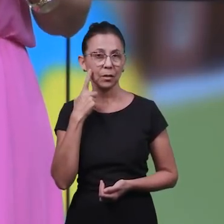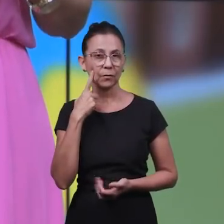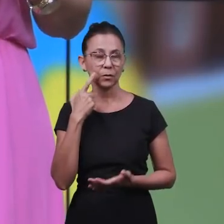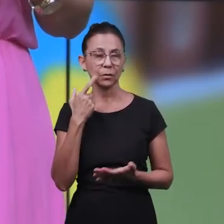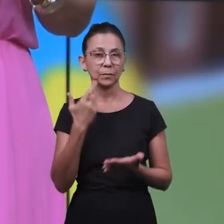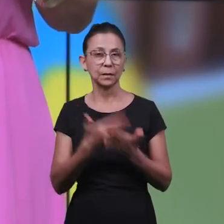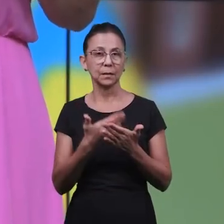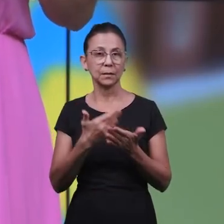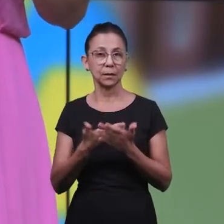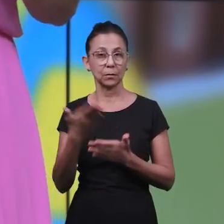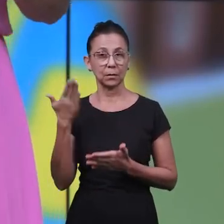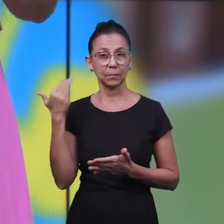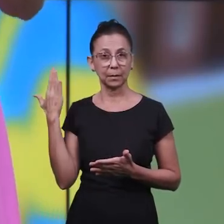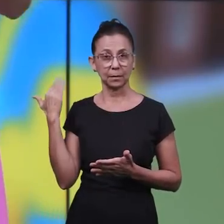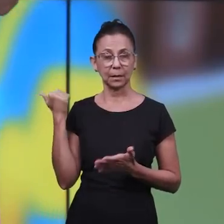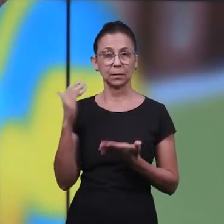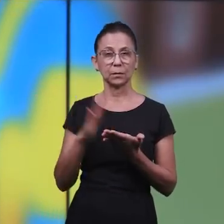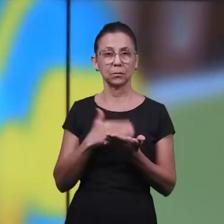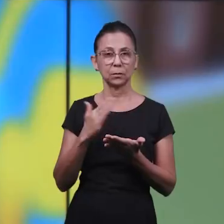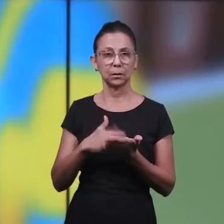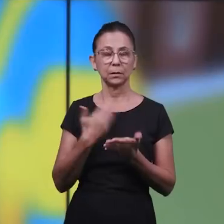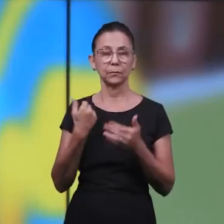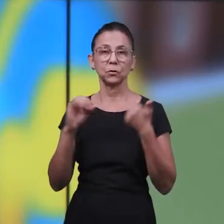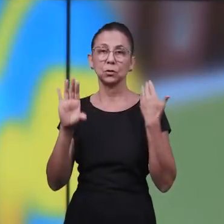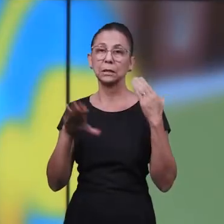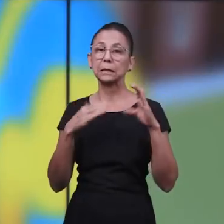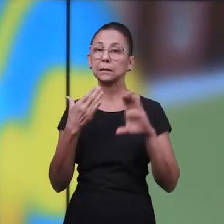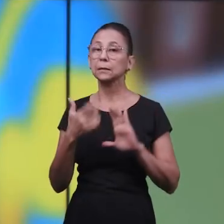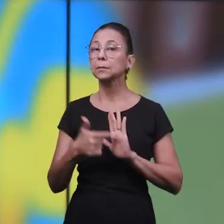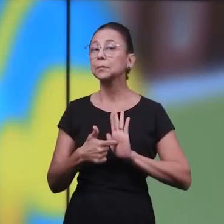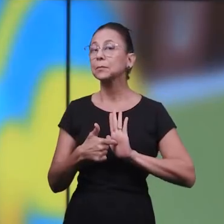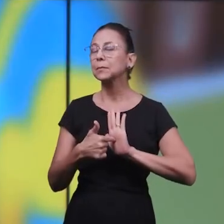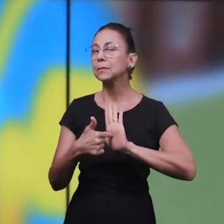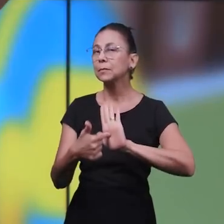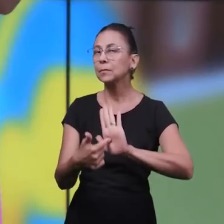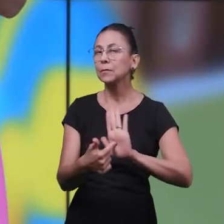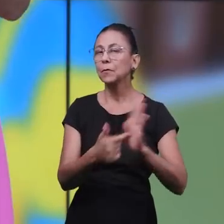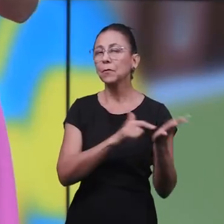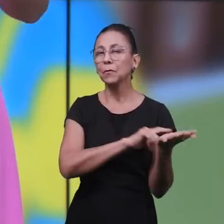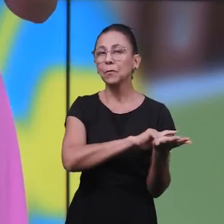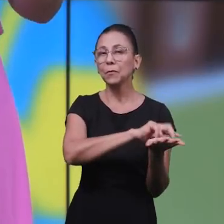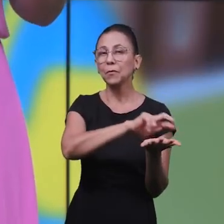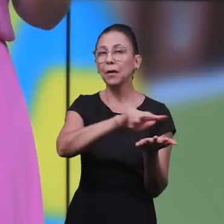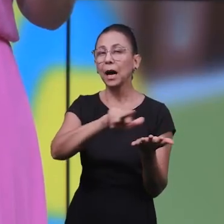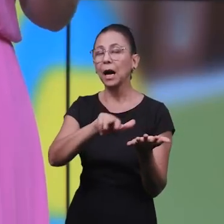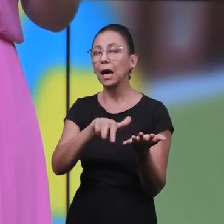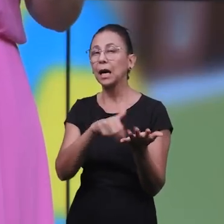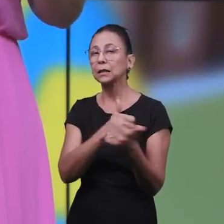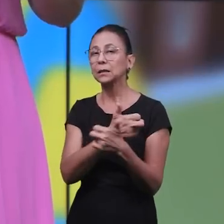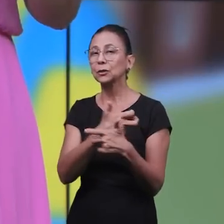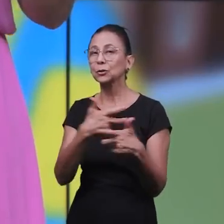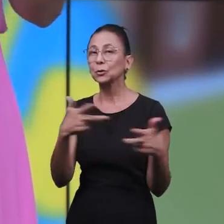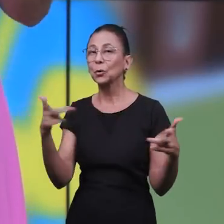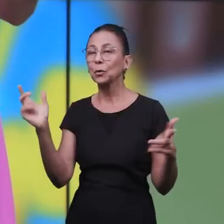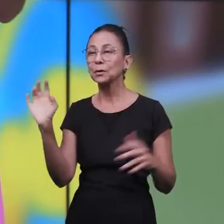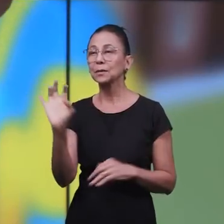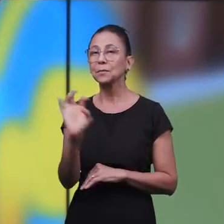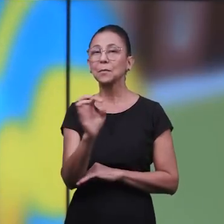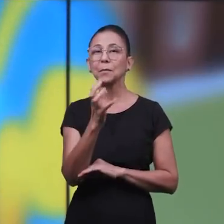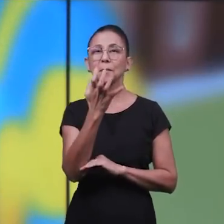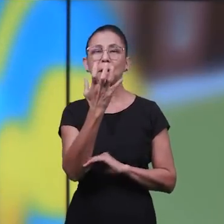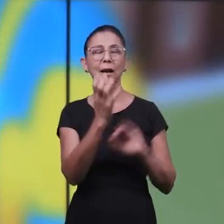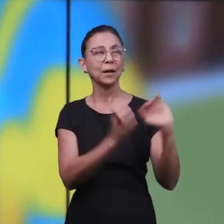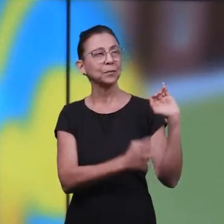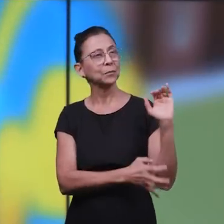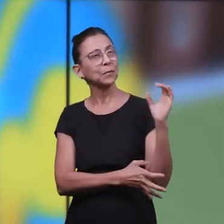de Cantares que o livro de Cantares traz várias figuras da natureza para nos